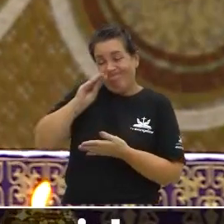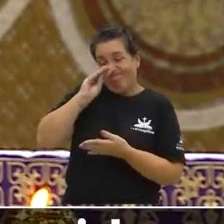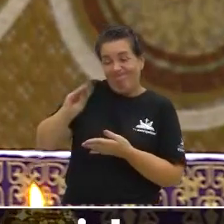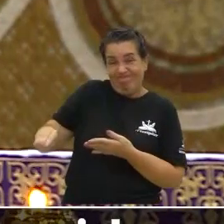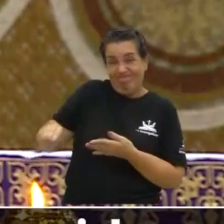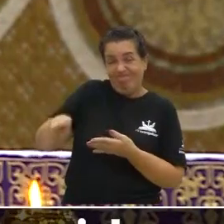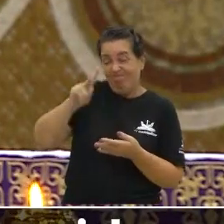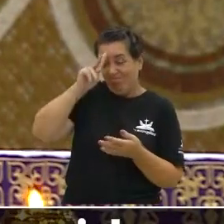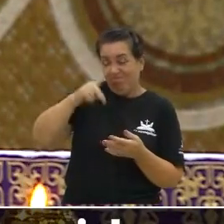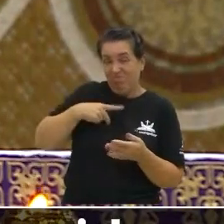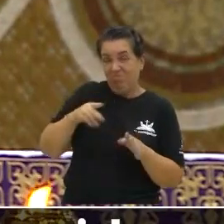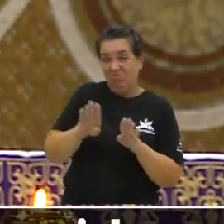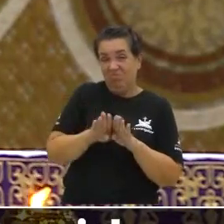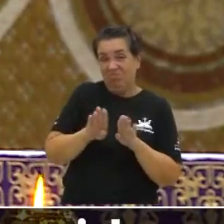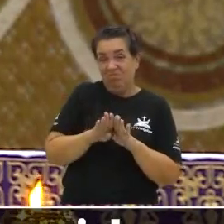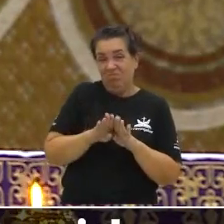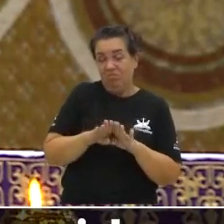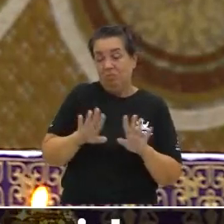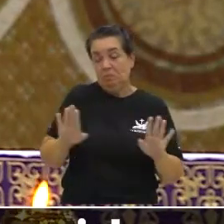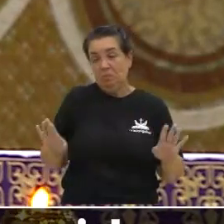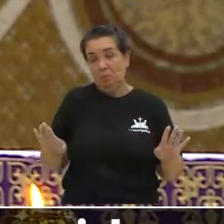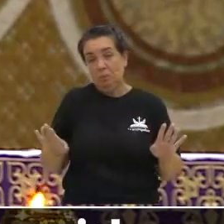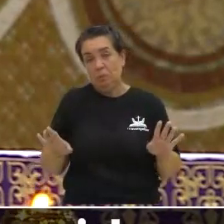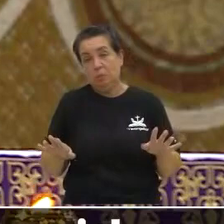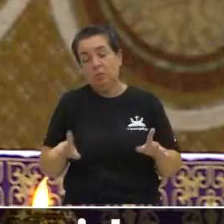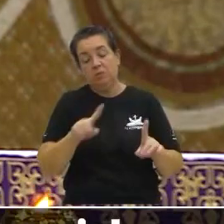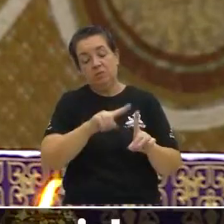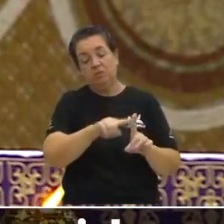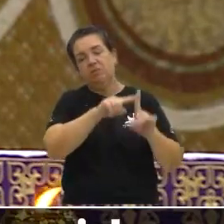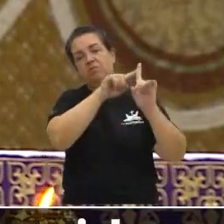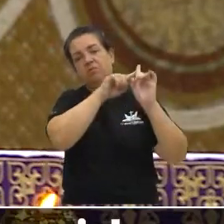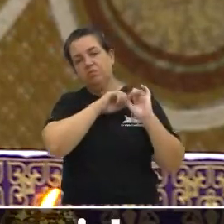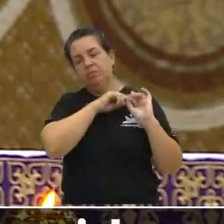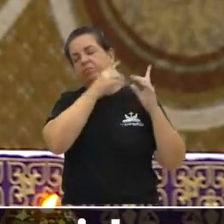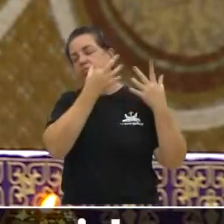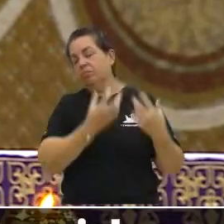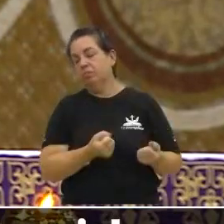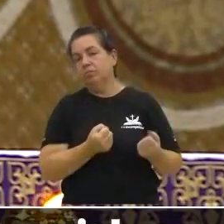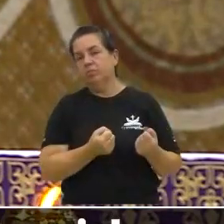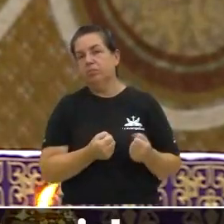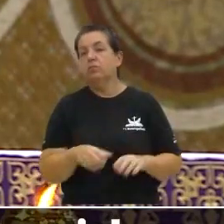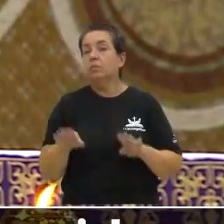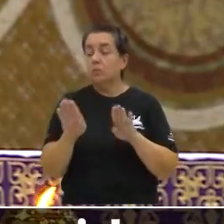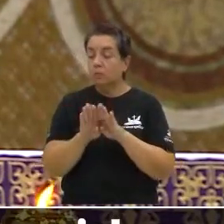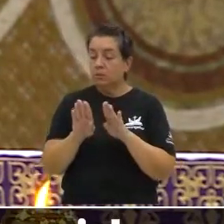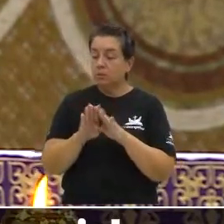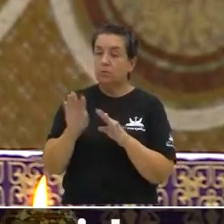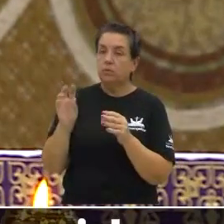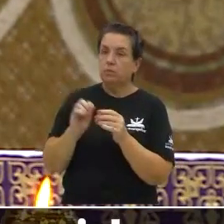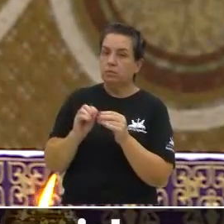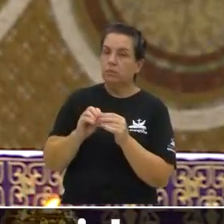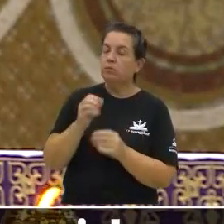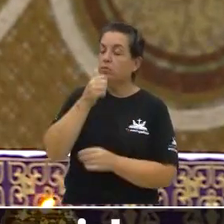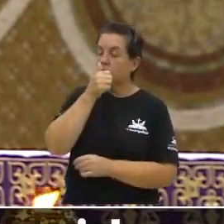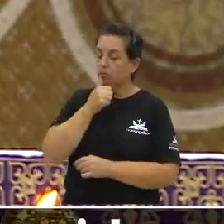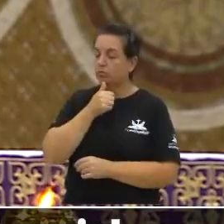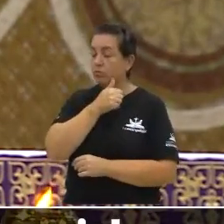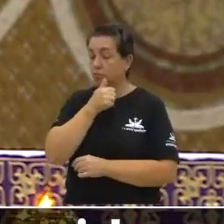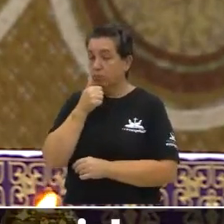a si mesmo, exercitado no tomar a cruz, exercitado nas práticas